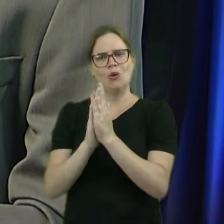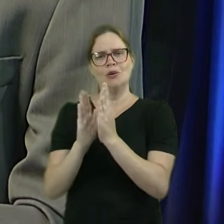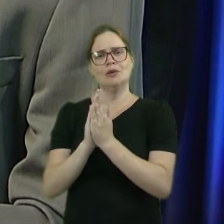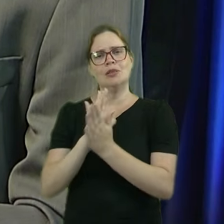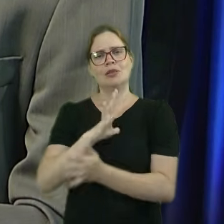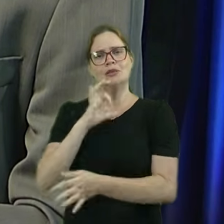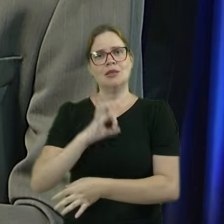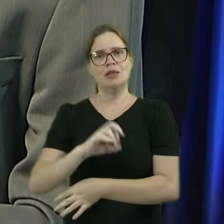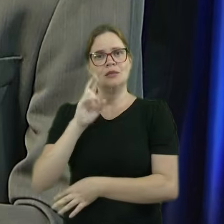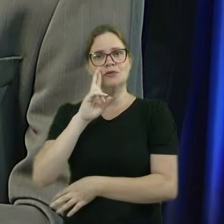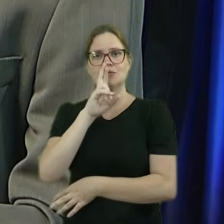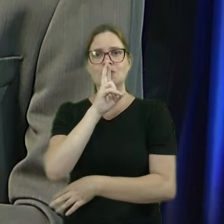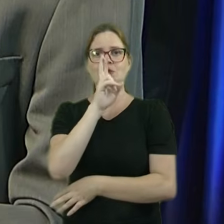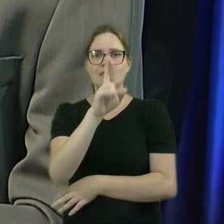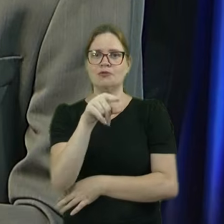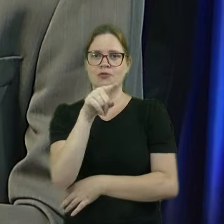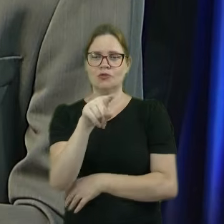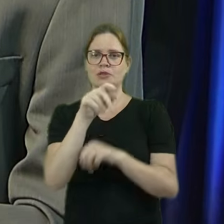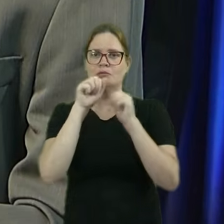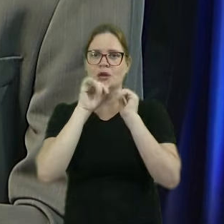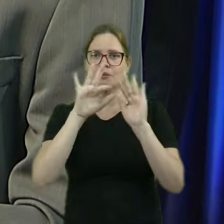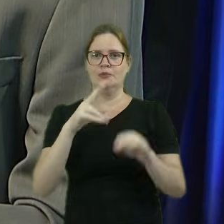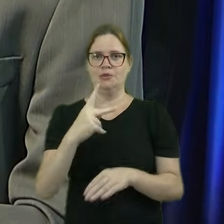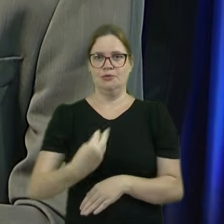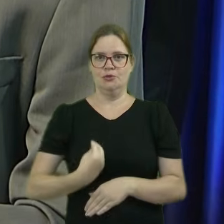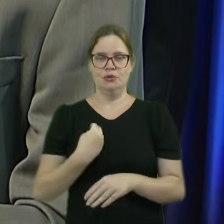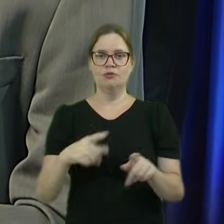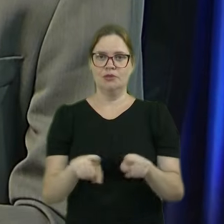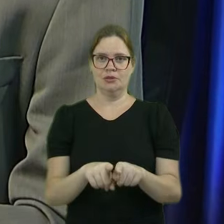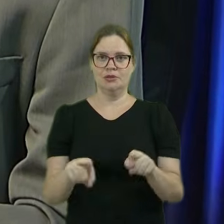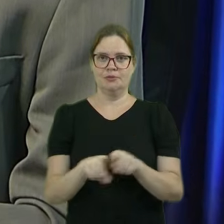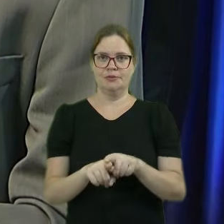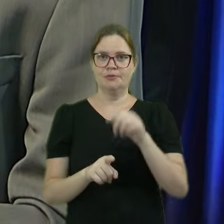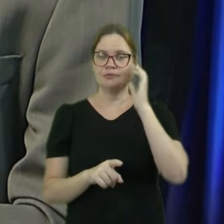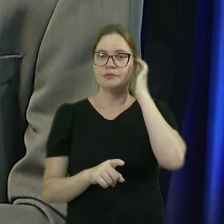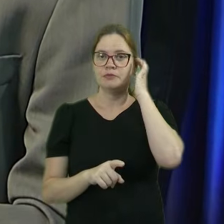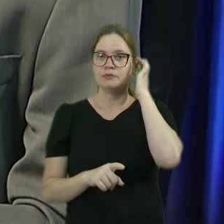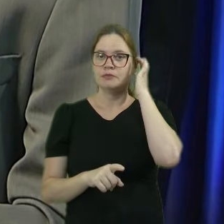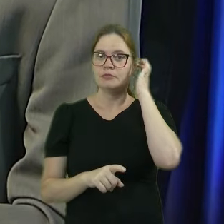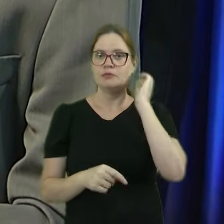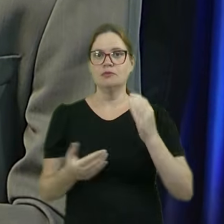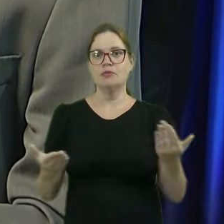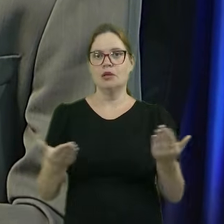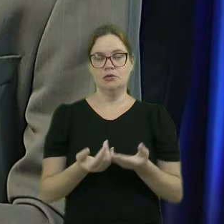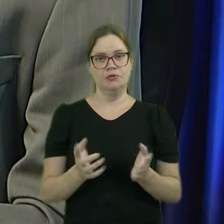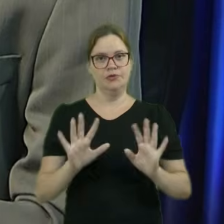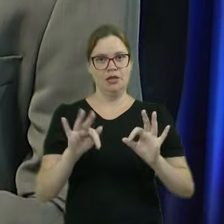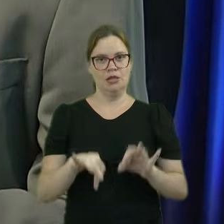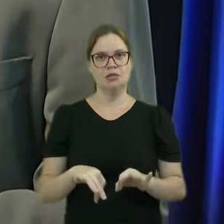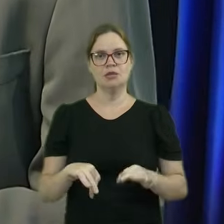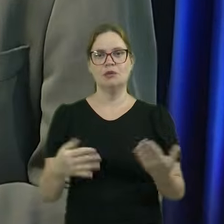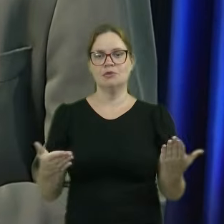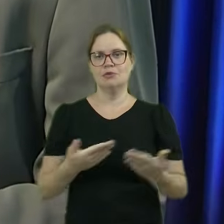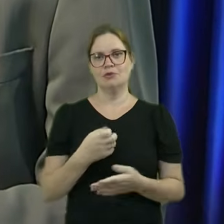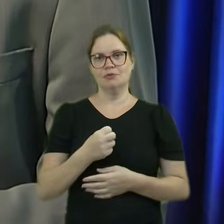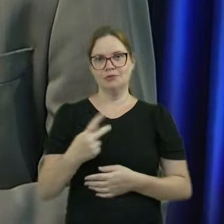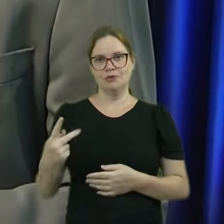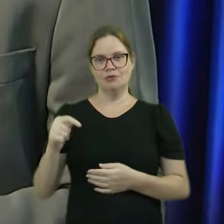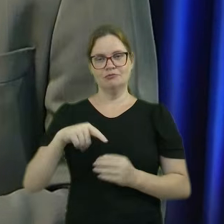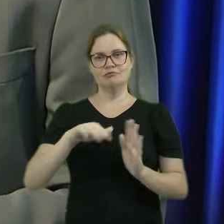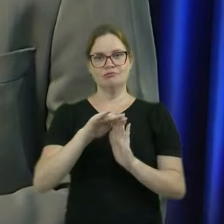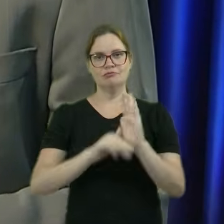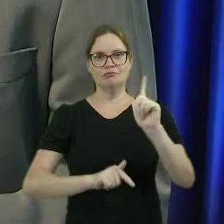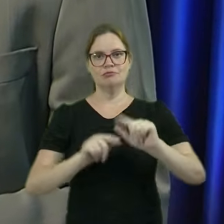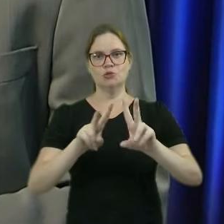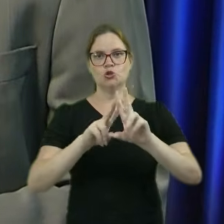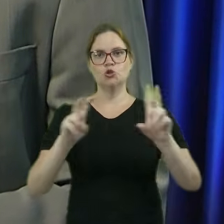uma resposta, tem uma bênção para a sua vida também. E assim encerramos mais um episódio deste programa,